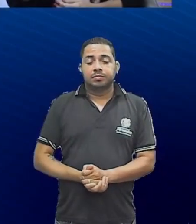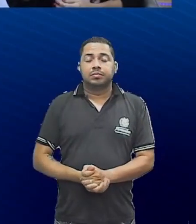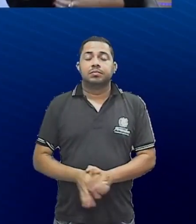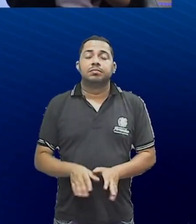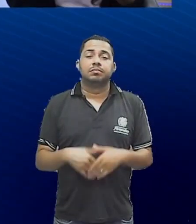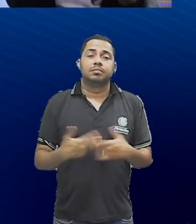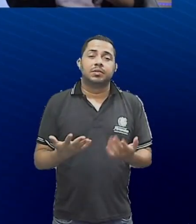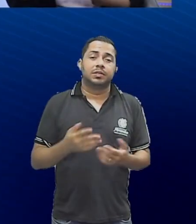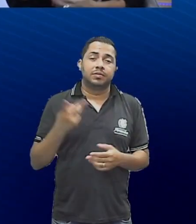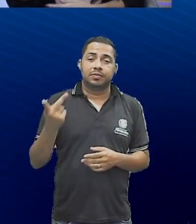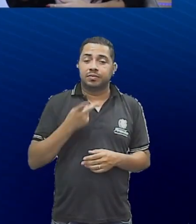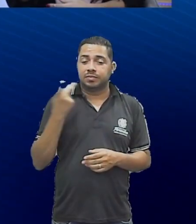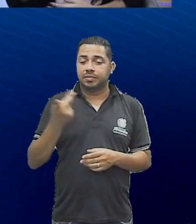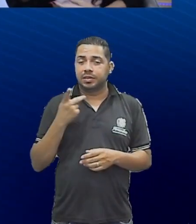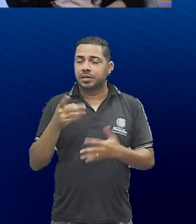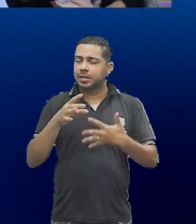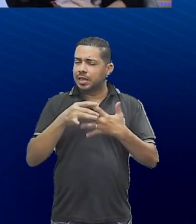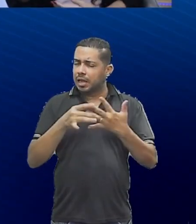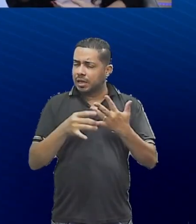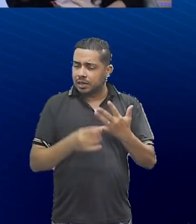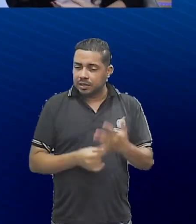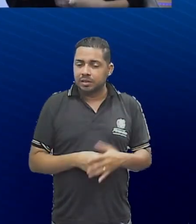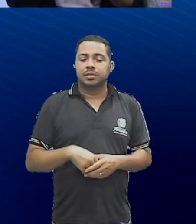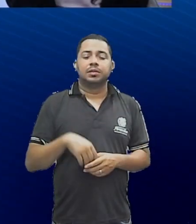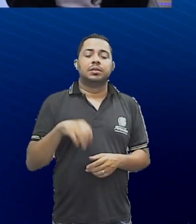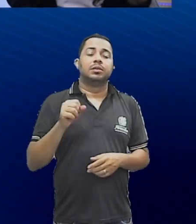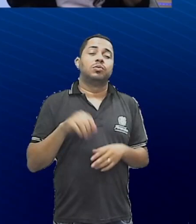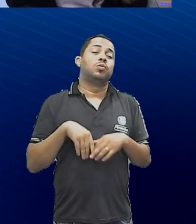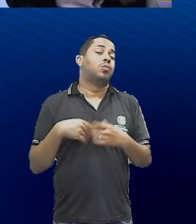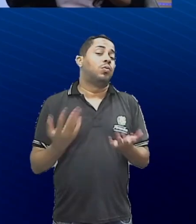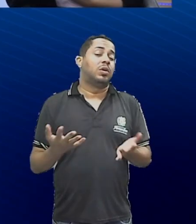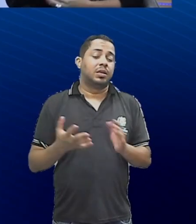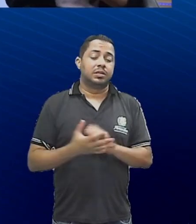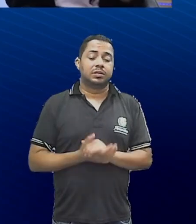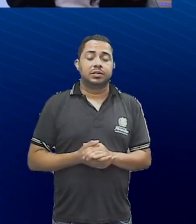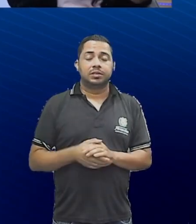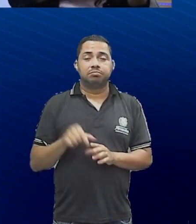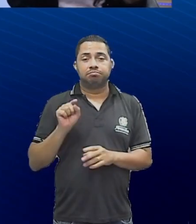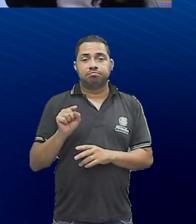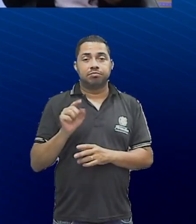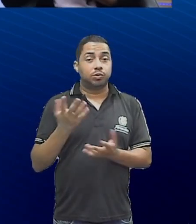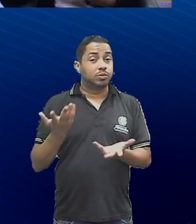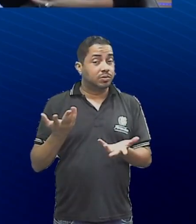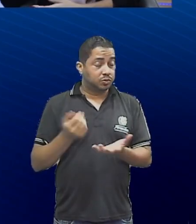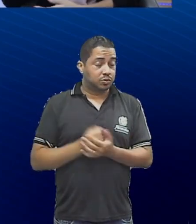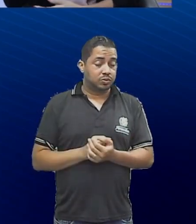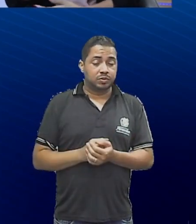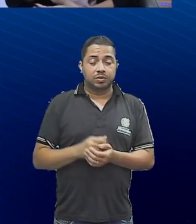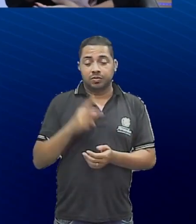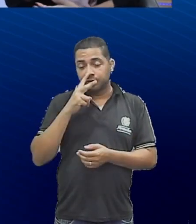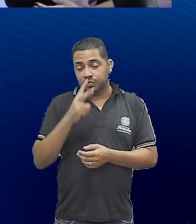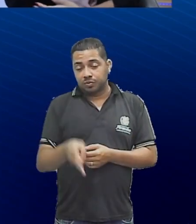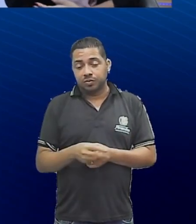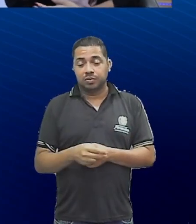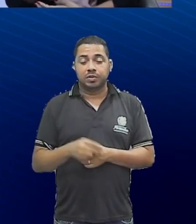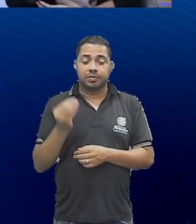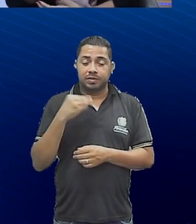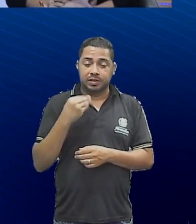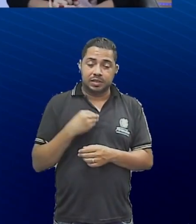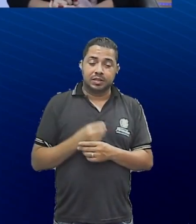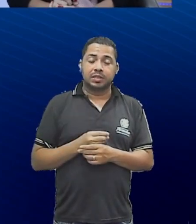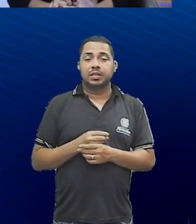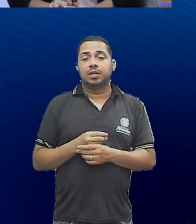E aí, falando um pouco sobre quais são, né, esses pontos, cada um, força, fraqueza, oportunidades e